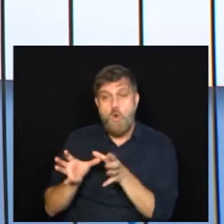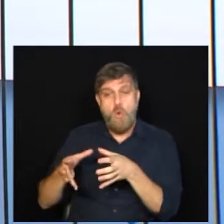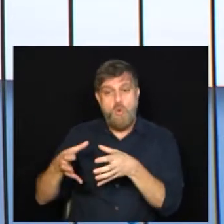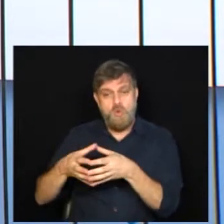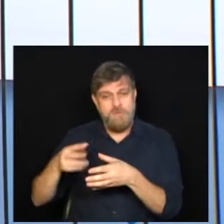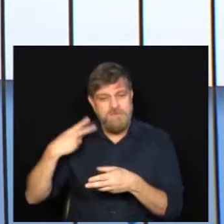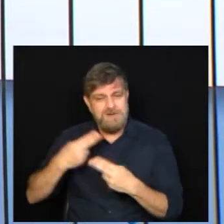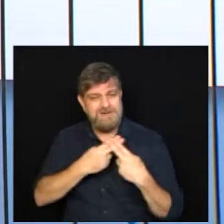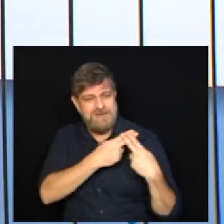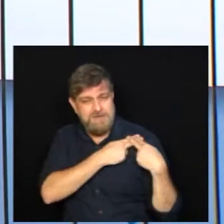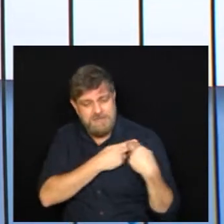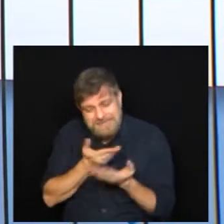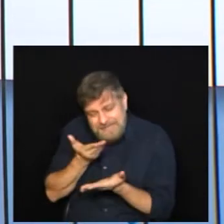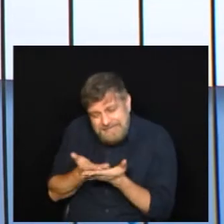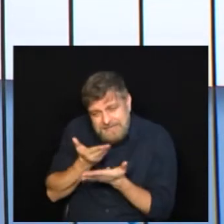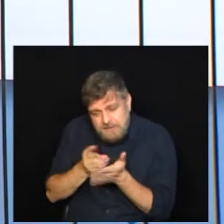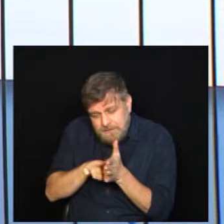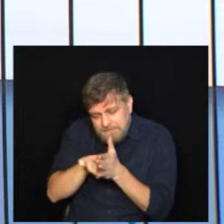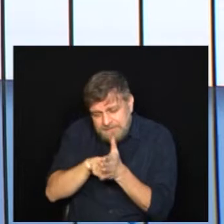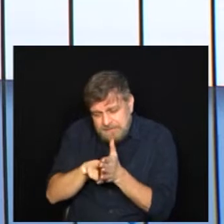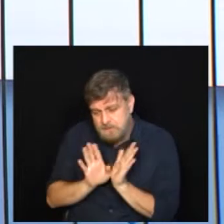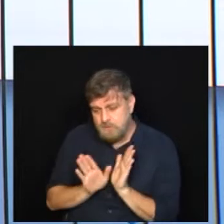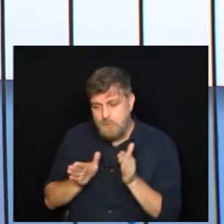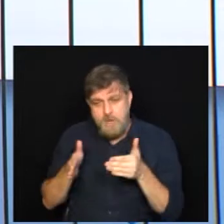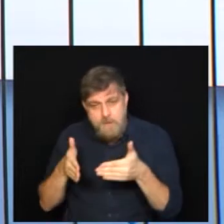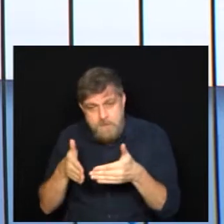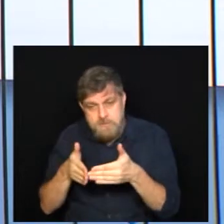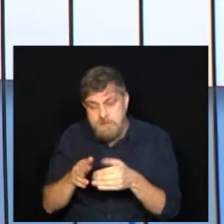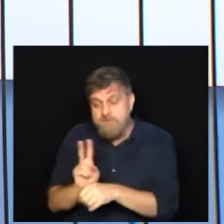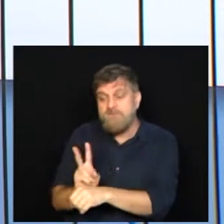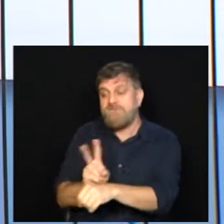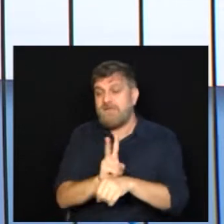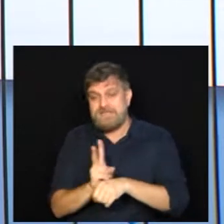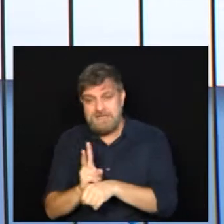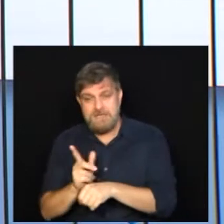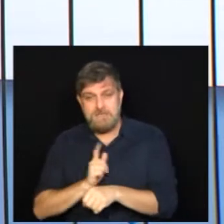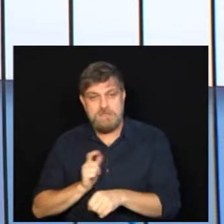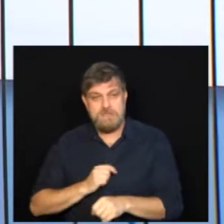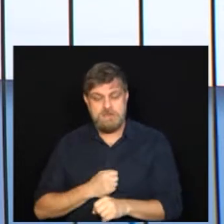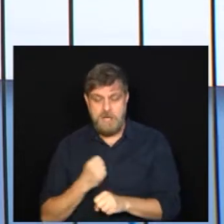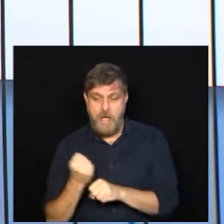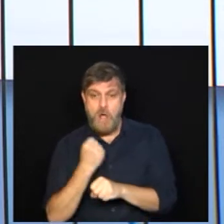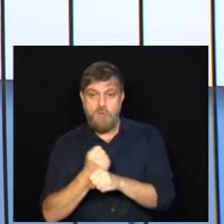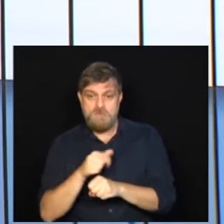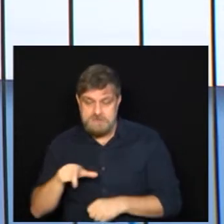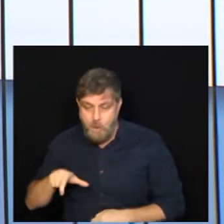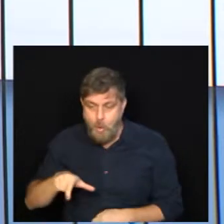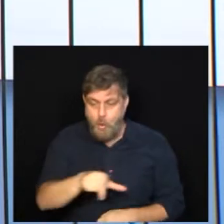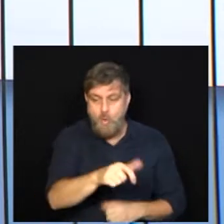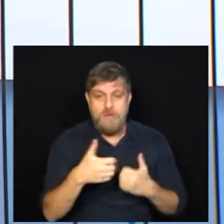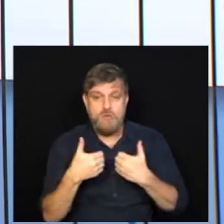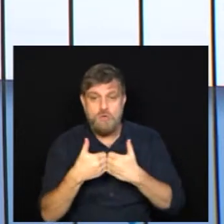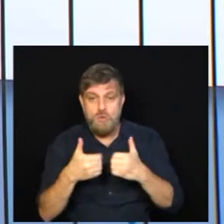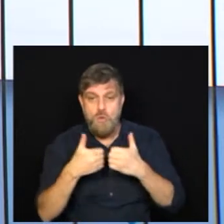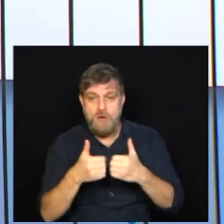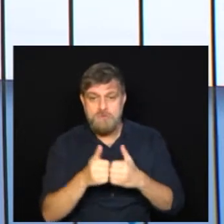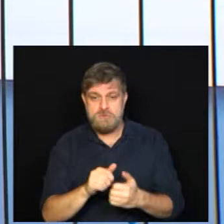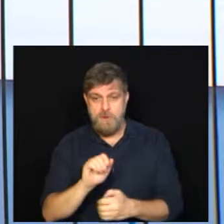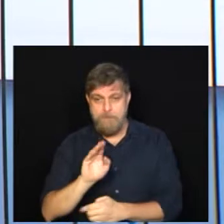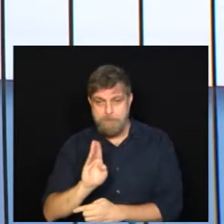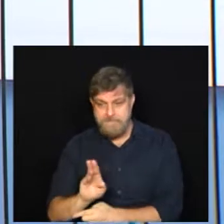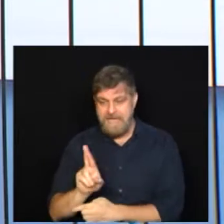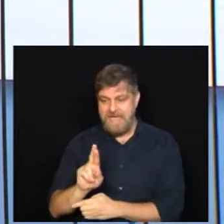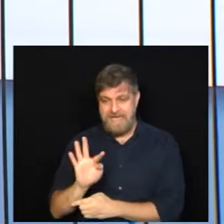comissão de estudos que vai acompanhar e fiscalizar a conclusão das obras do BRT em Campinas. Ela